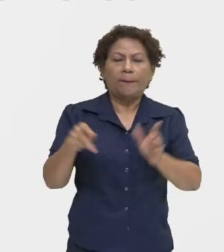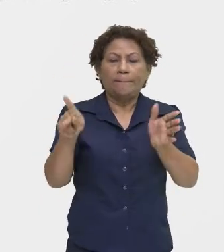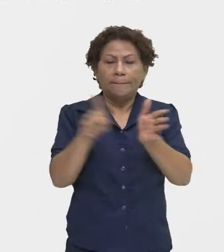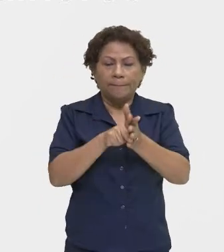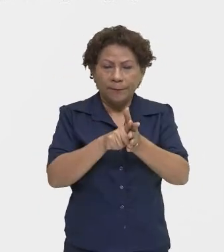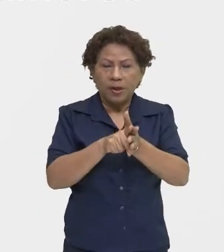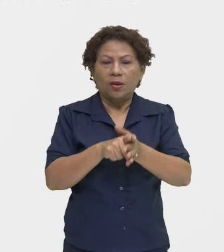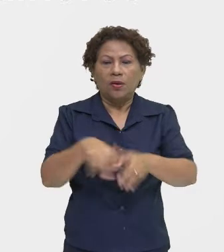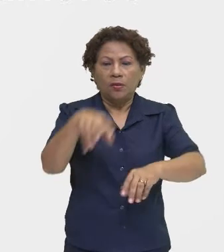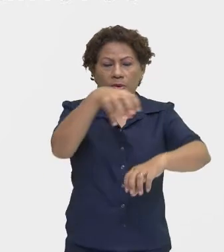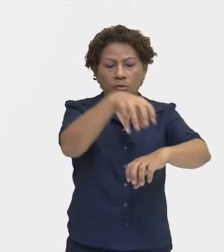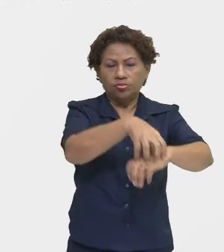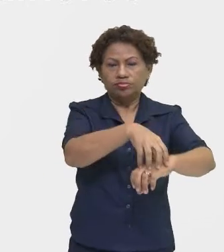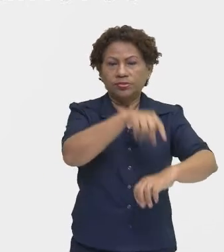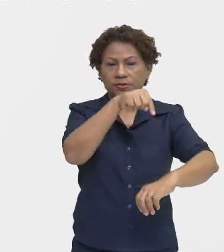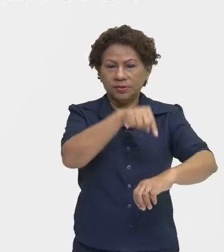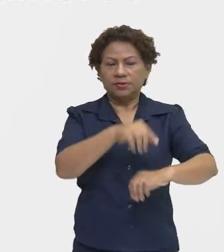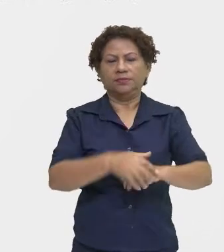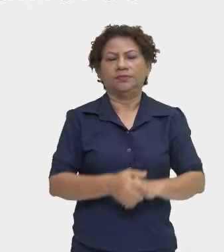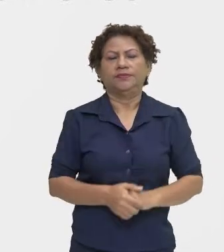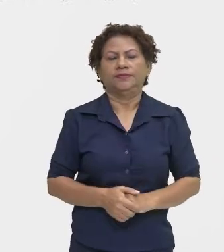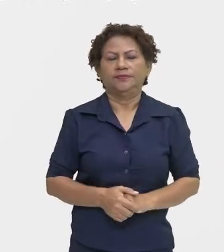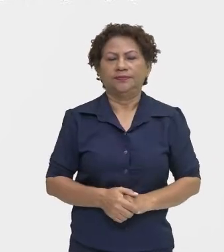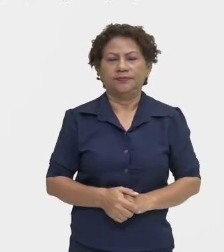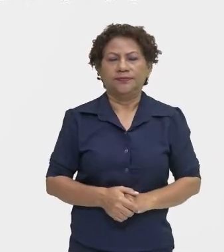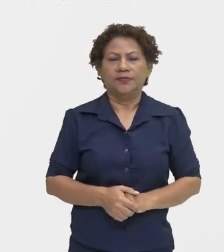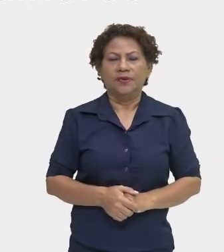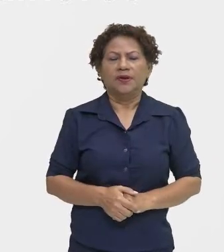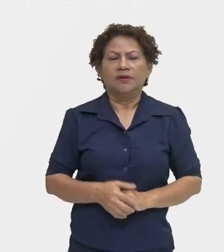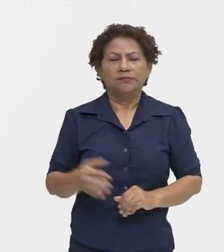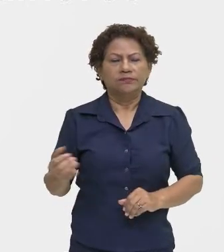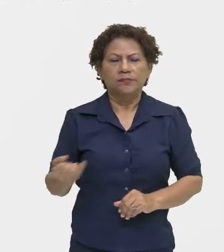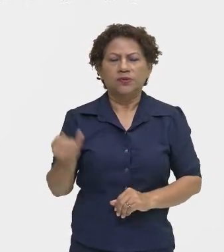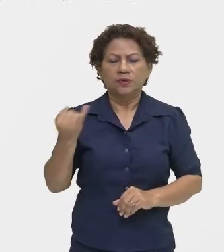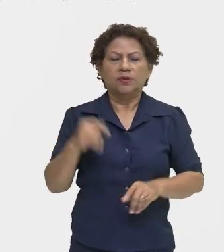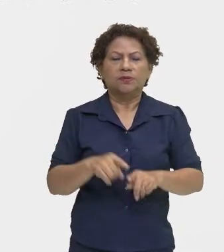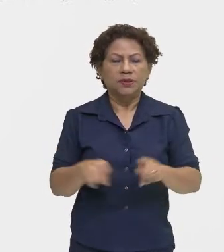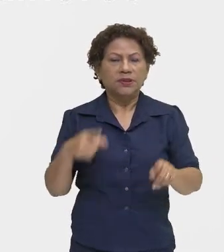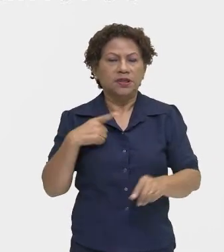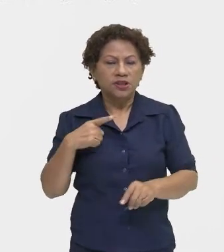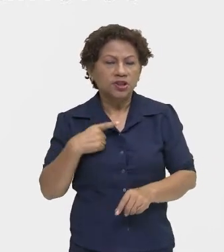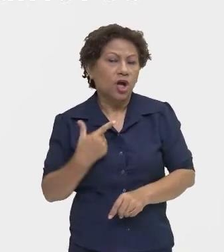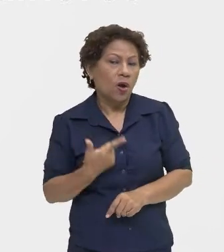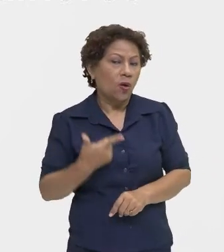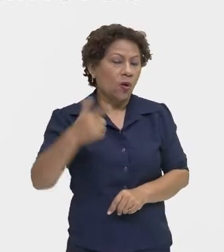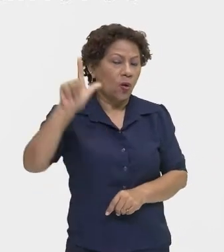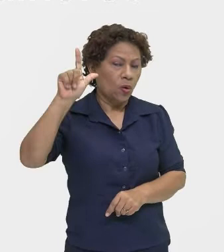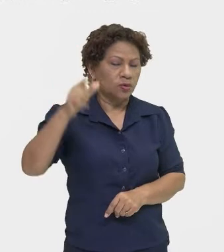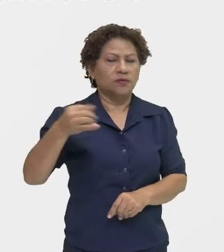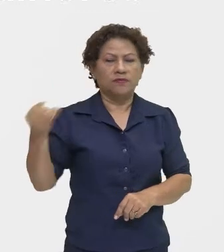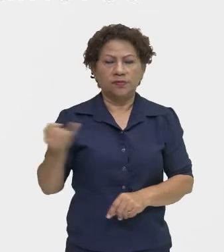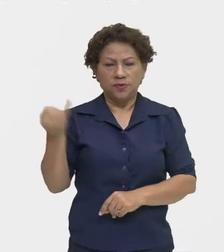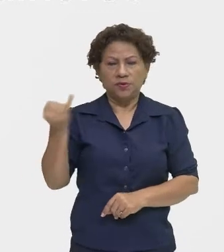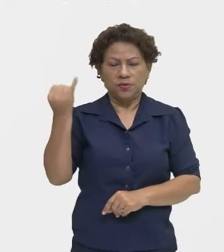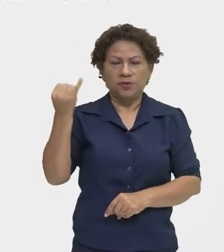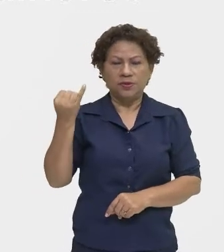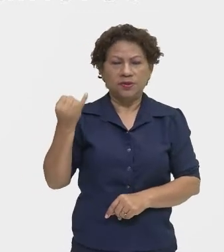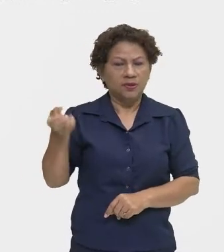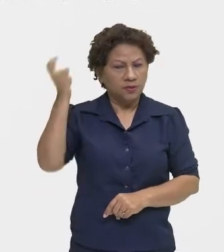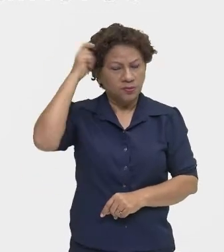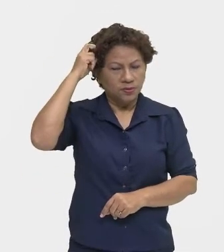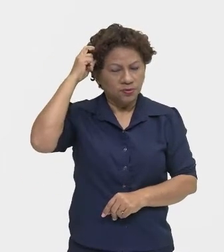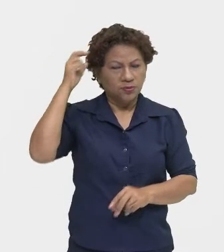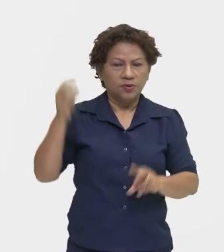tribo. A cerâmica é algo marcante, mas nós temos um outro item também que é muito marcante na cultura indígena, que